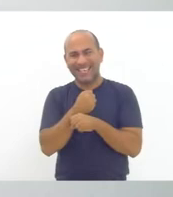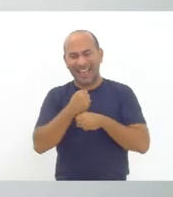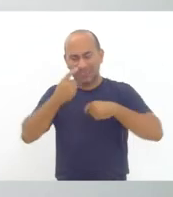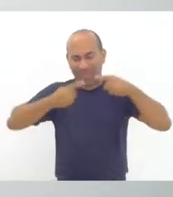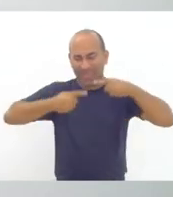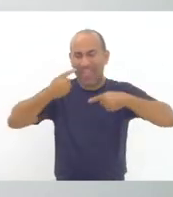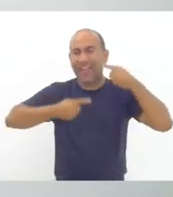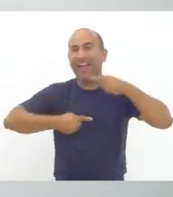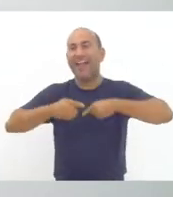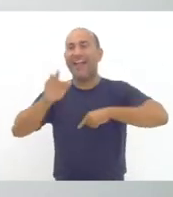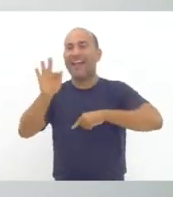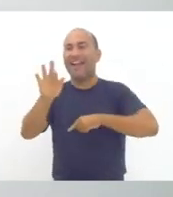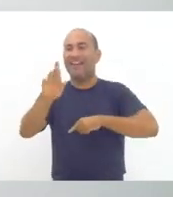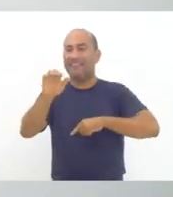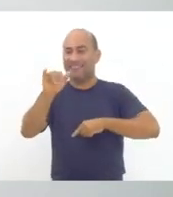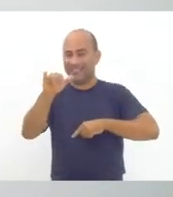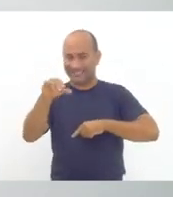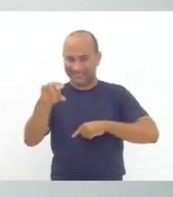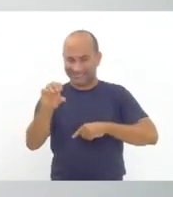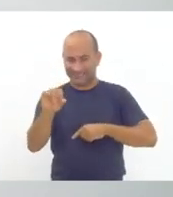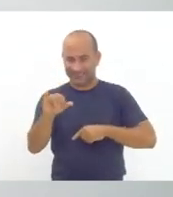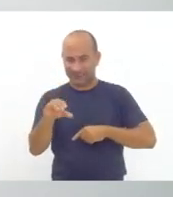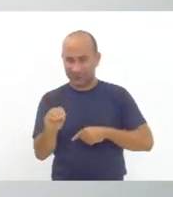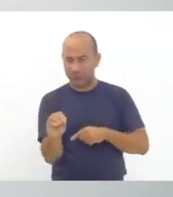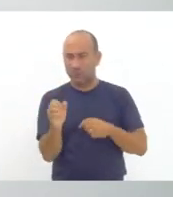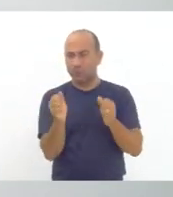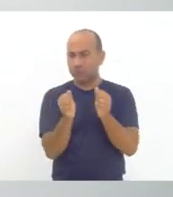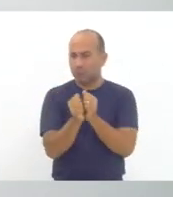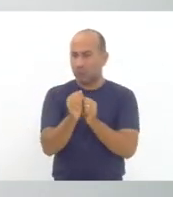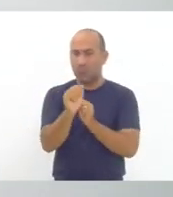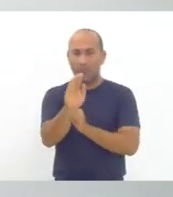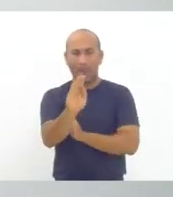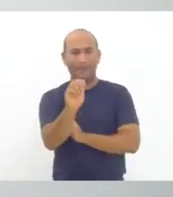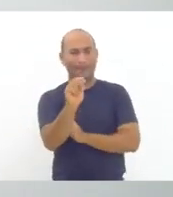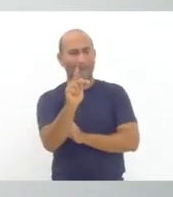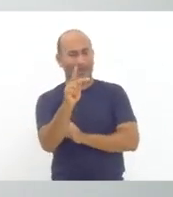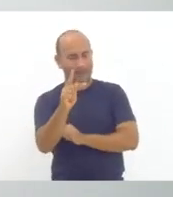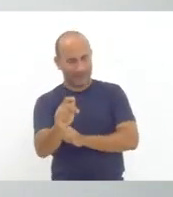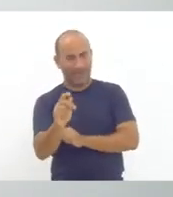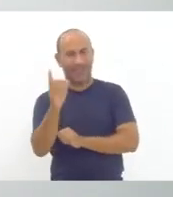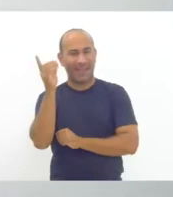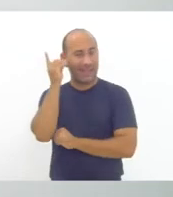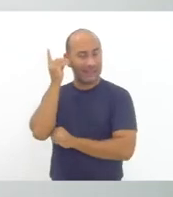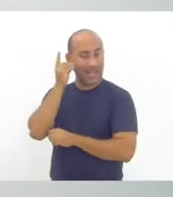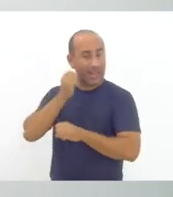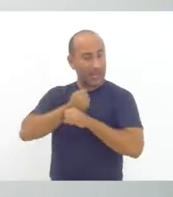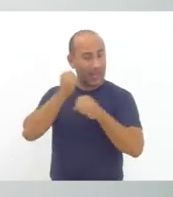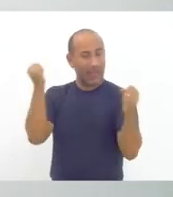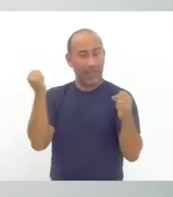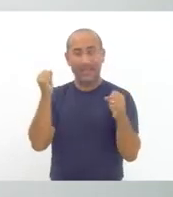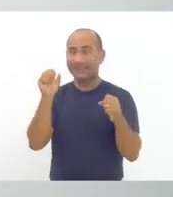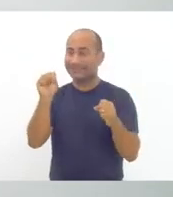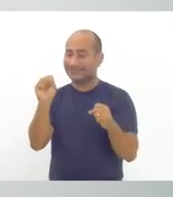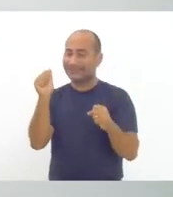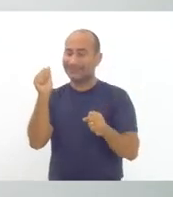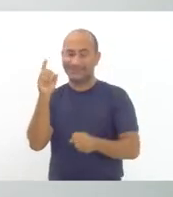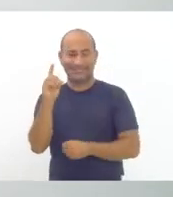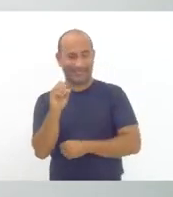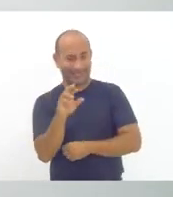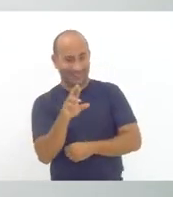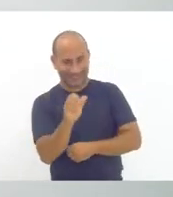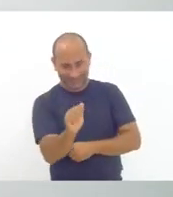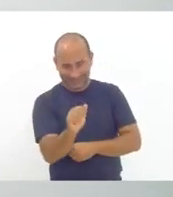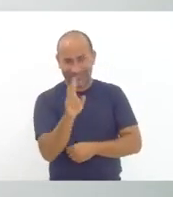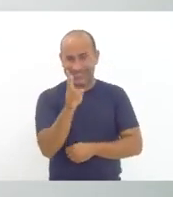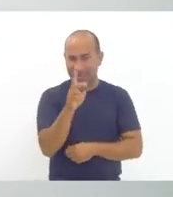Francisco Barbosa talvez junto com maps maiores Radialistas do país e a Sandra tava sempre lá conosco ajudando